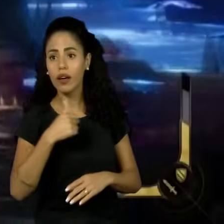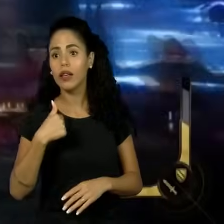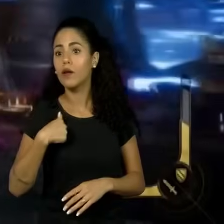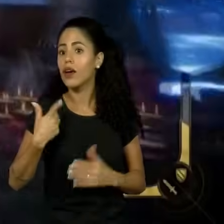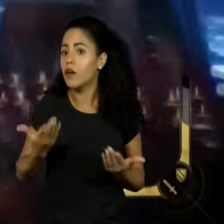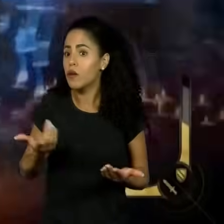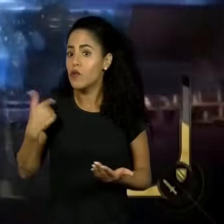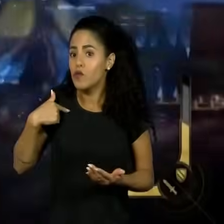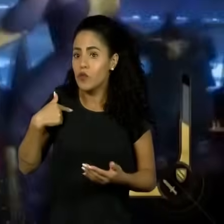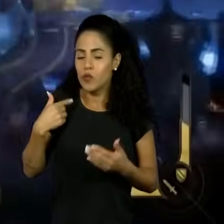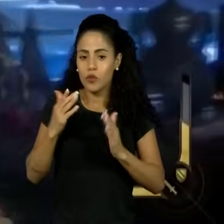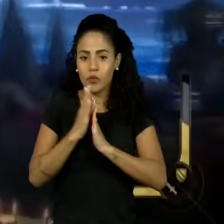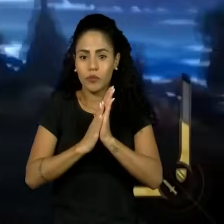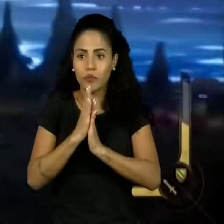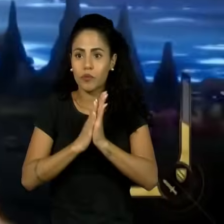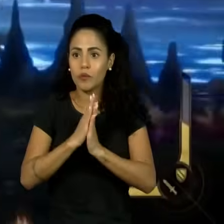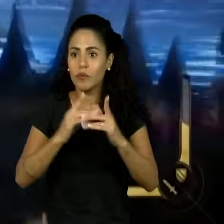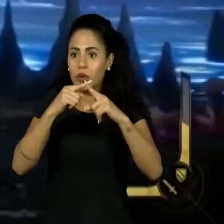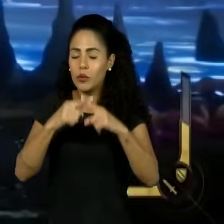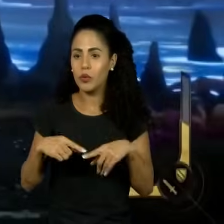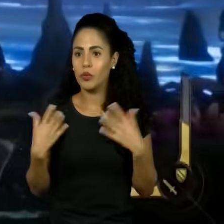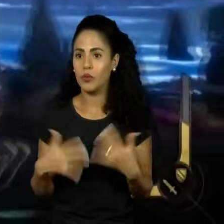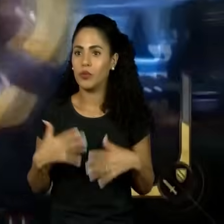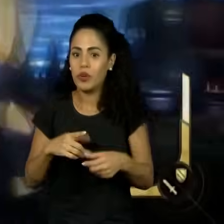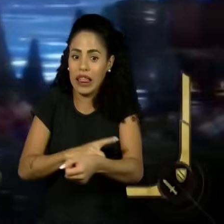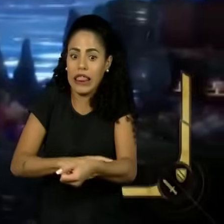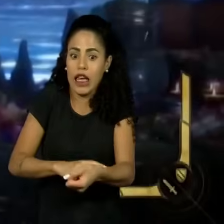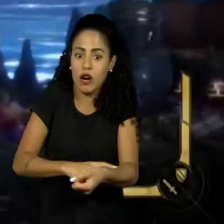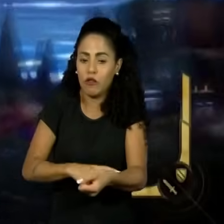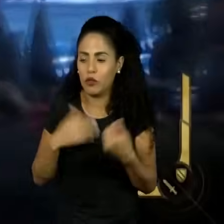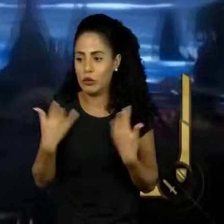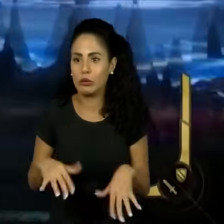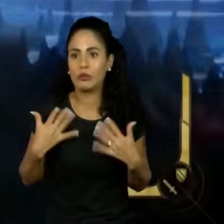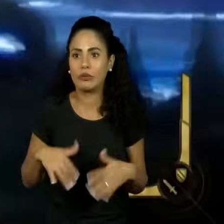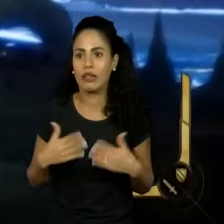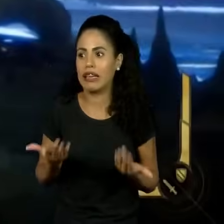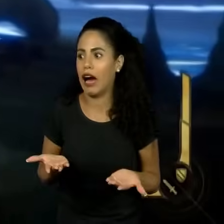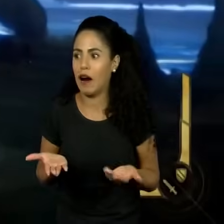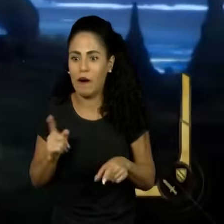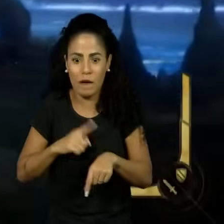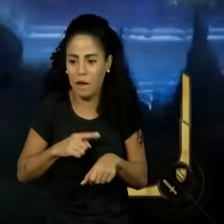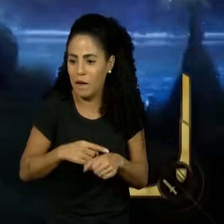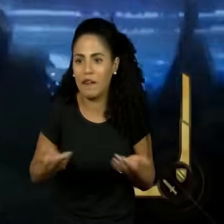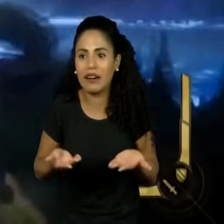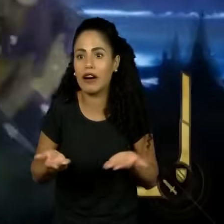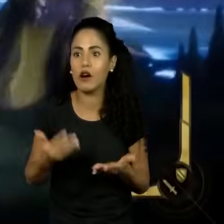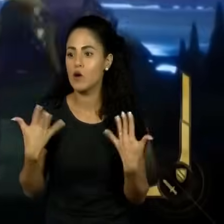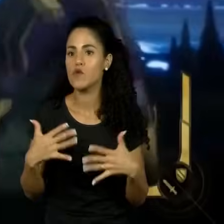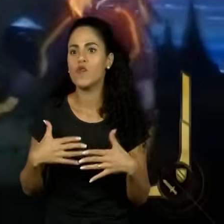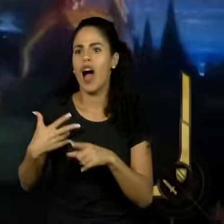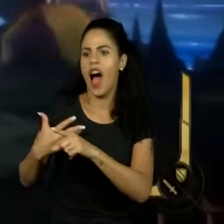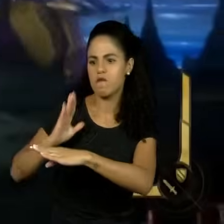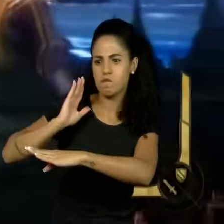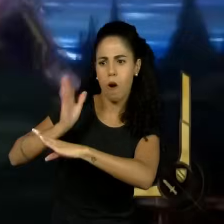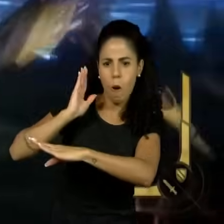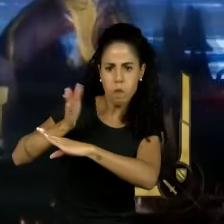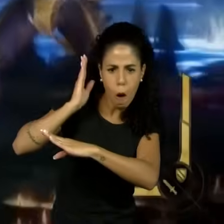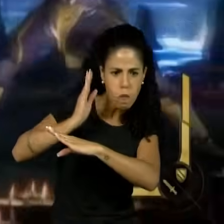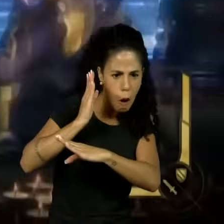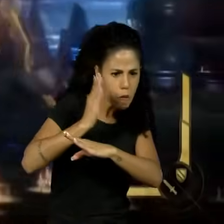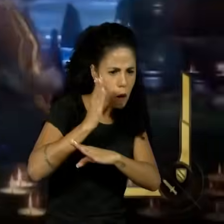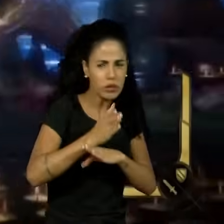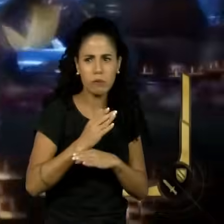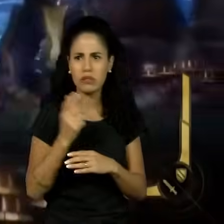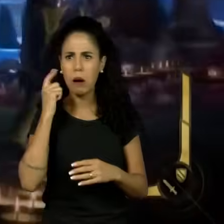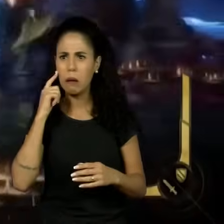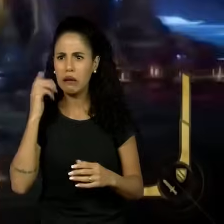meio em choque ali, né, tive que falar, caramba, não, pera aí, né. fui indo, vencendo todos os oponentes, né? A gritaria tava